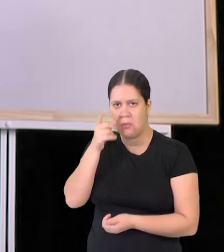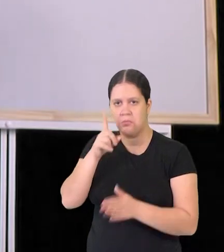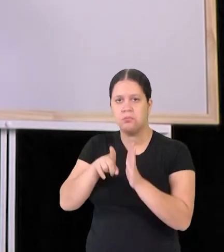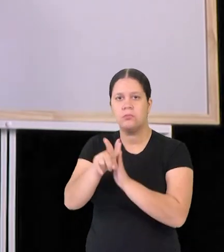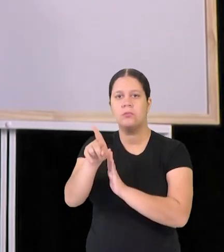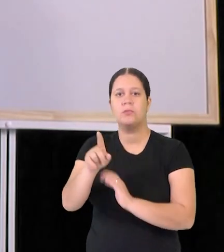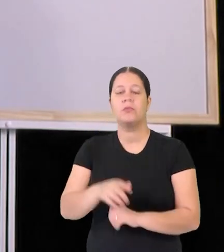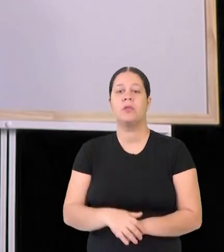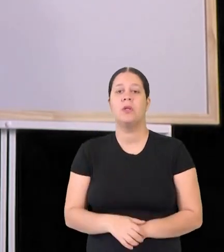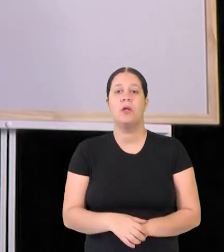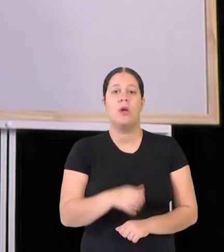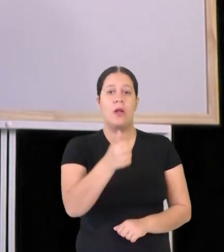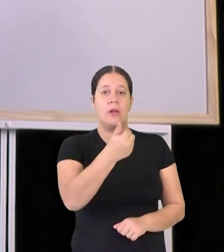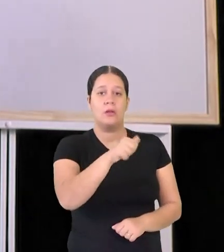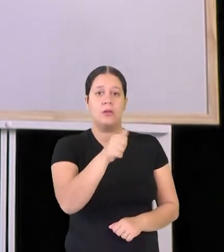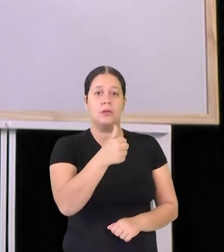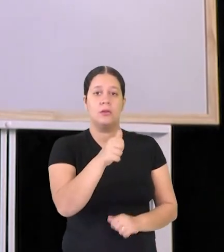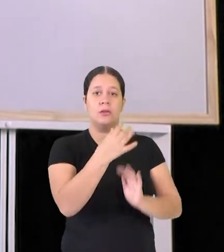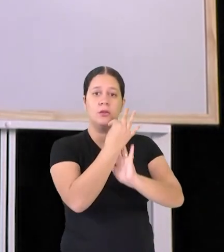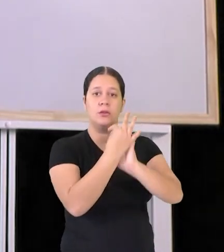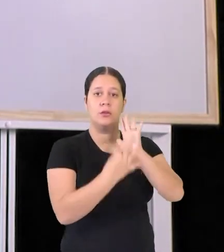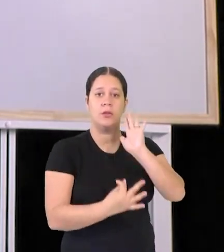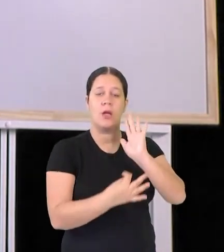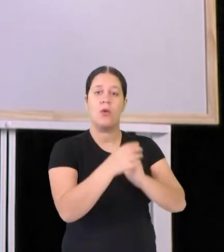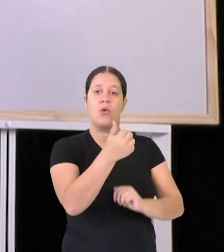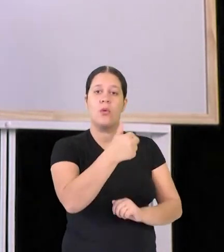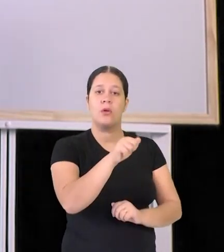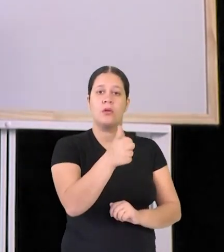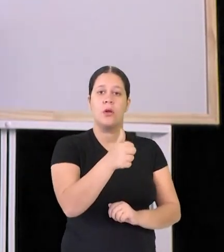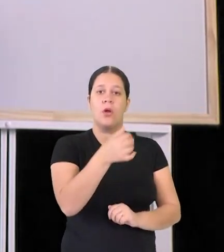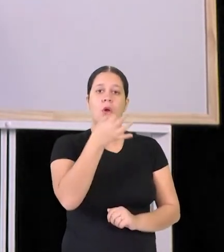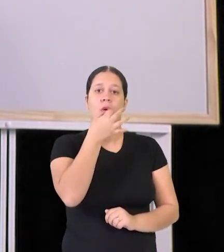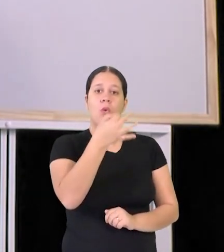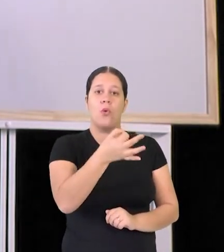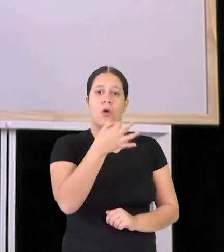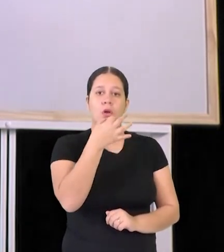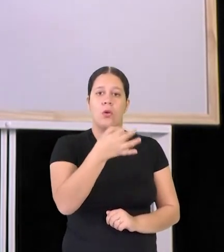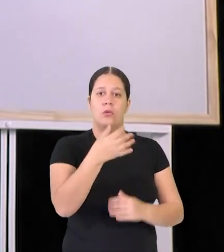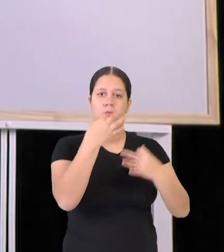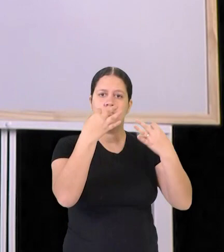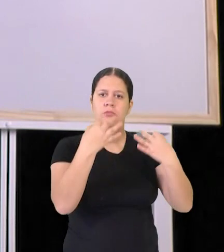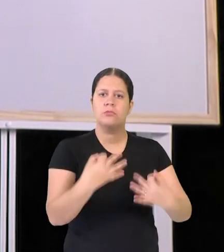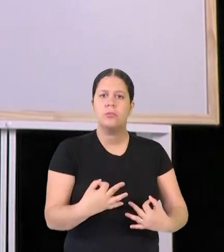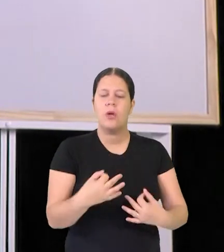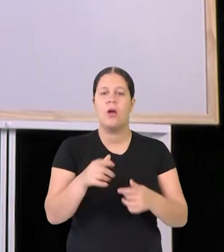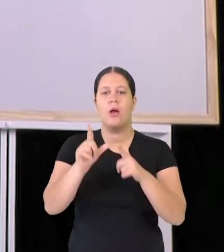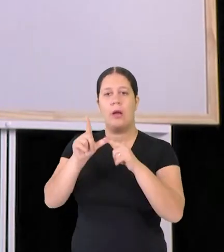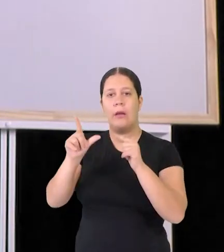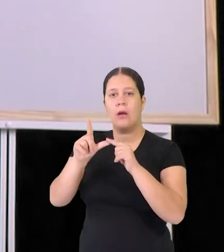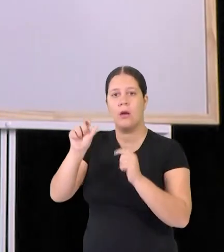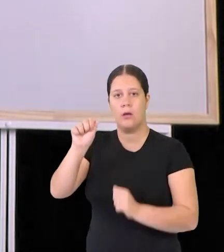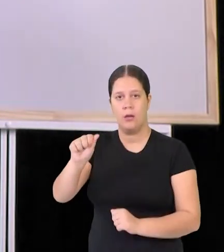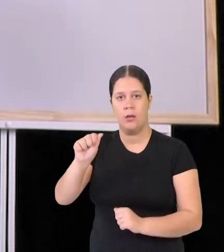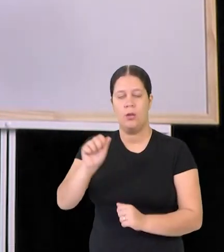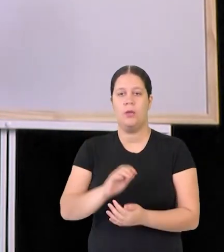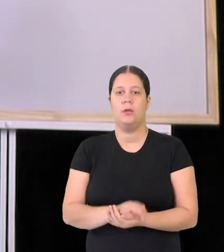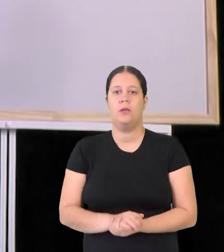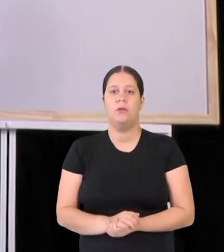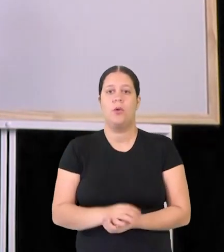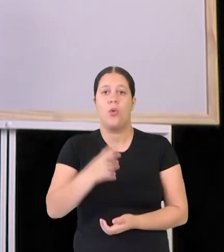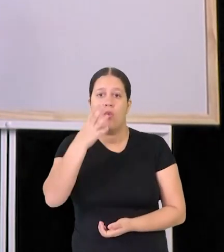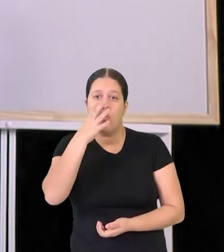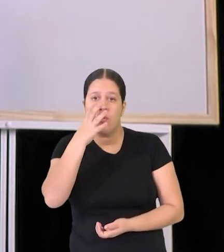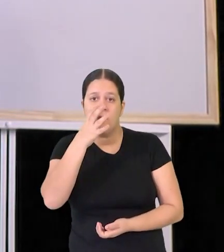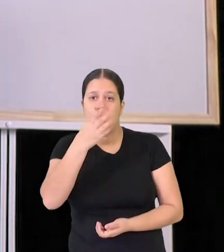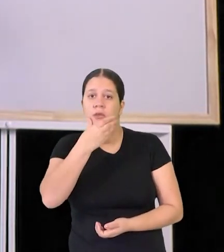olhada. Analise o texto e analise a opção correta. Letra A. A